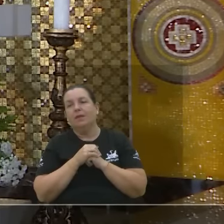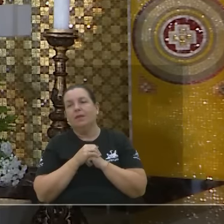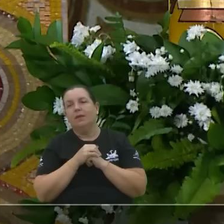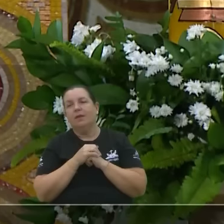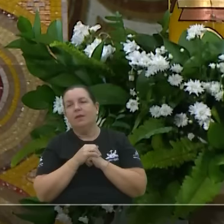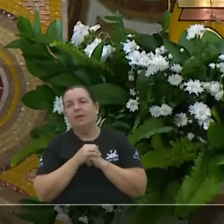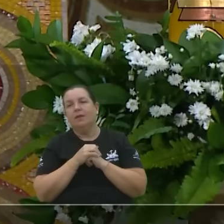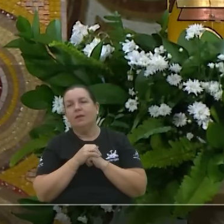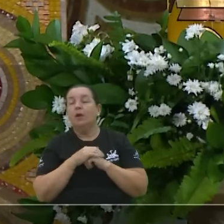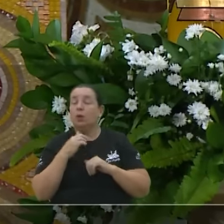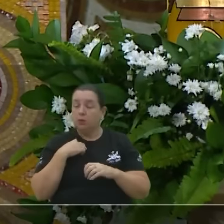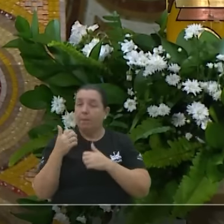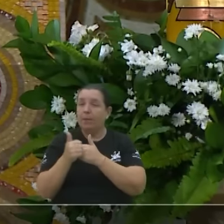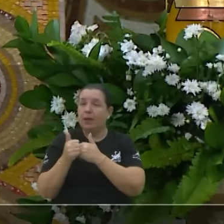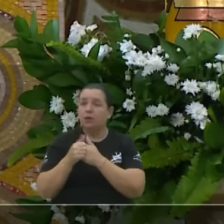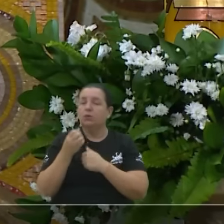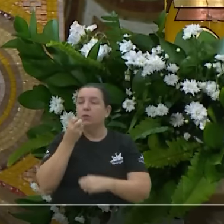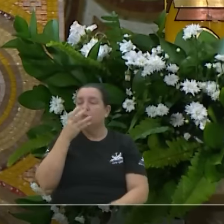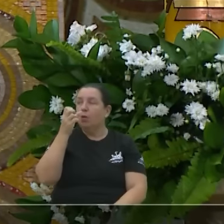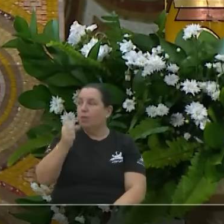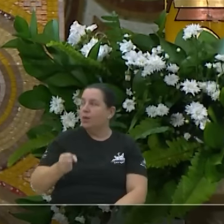pastor.